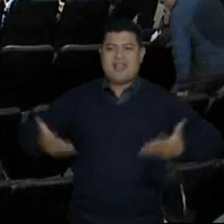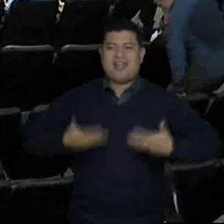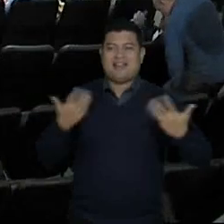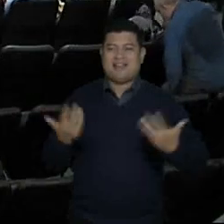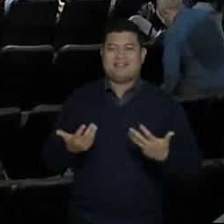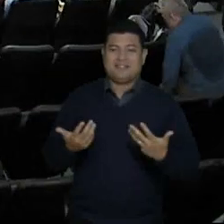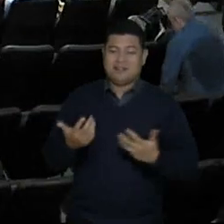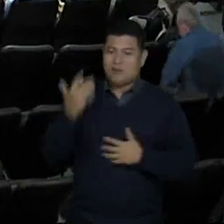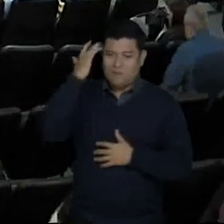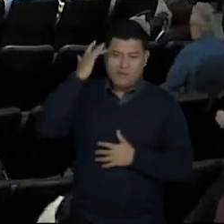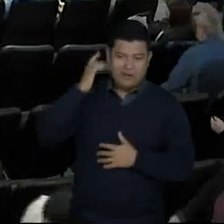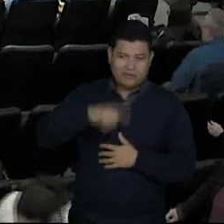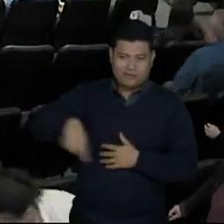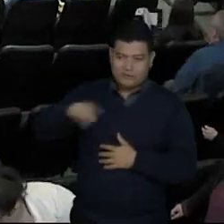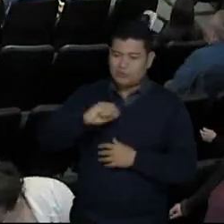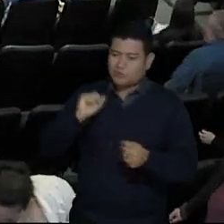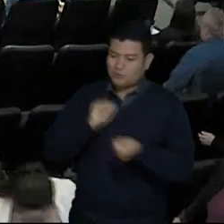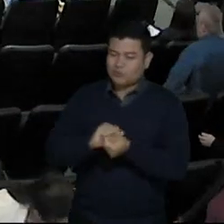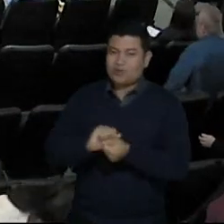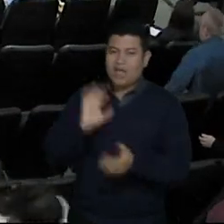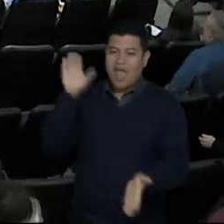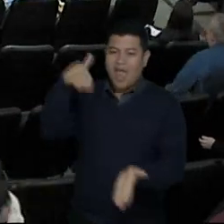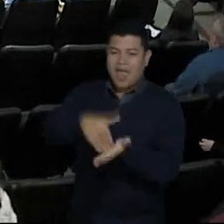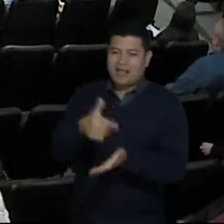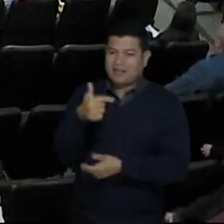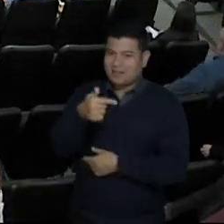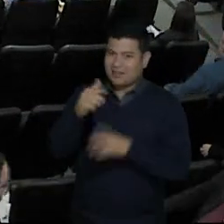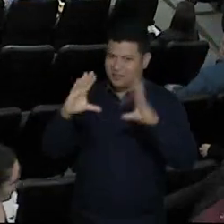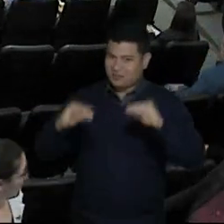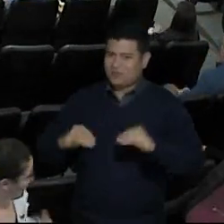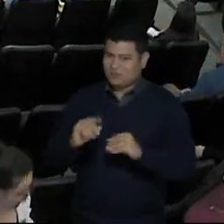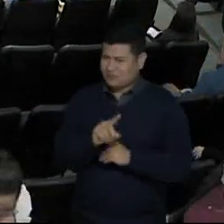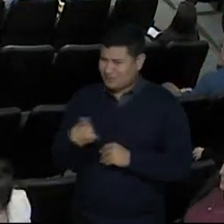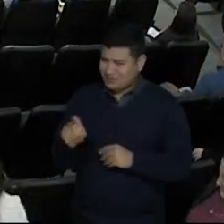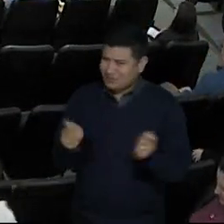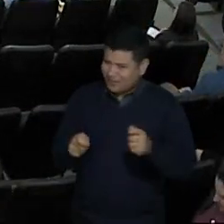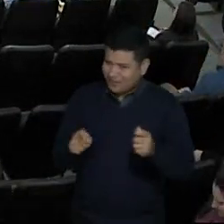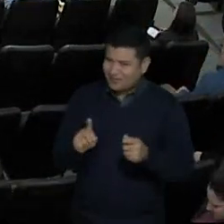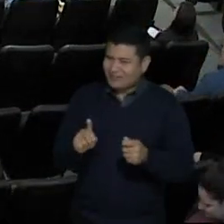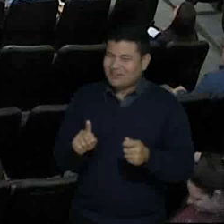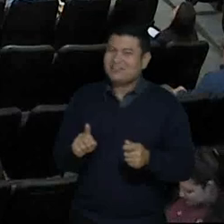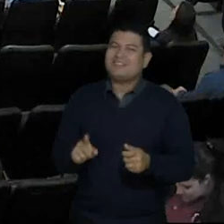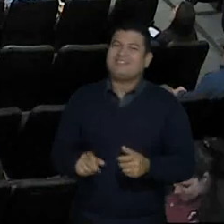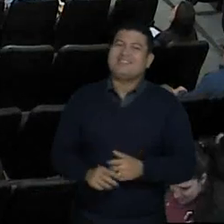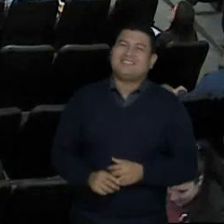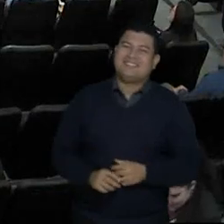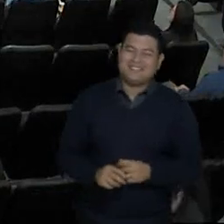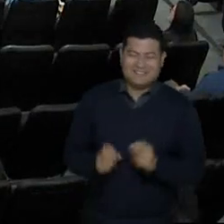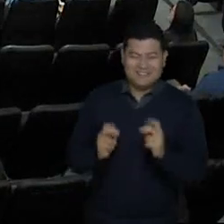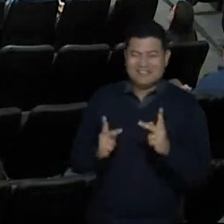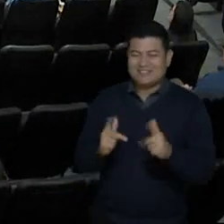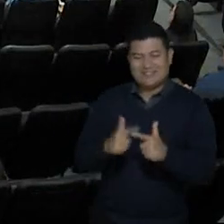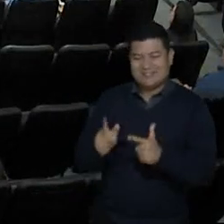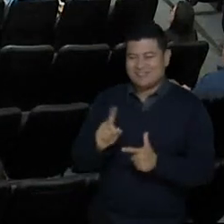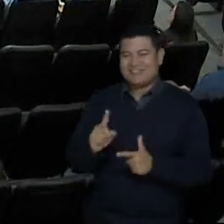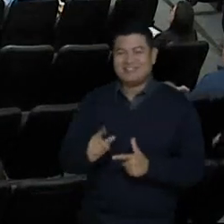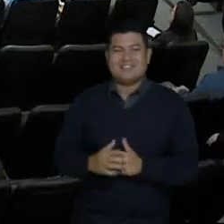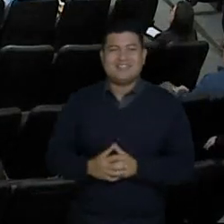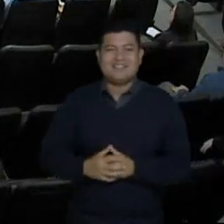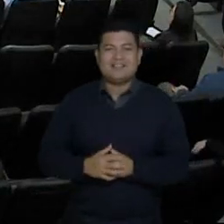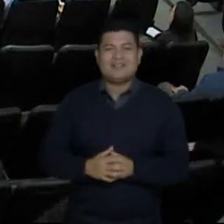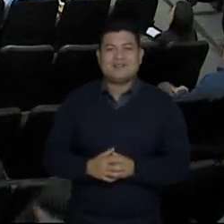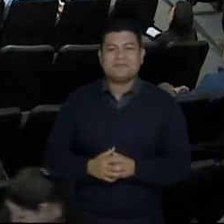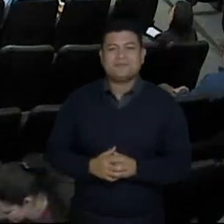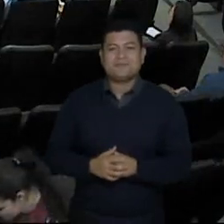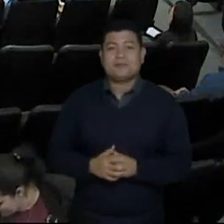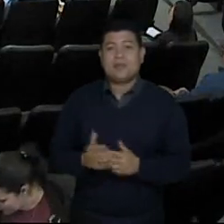problema né não não então não Vamos gente Antes de